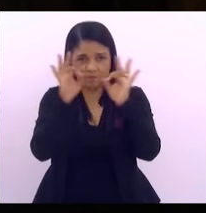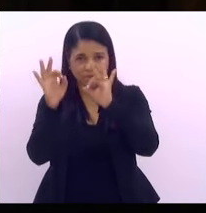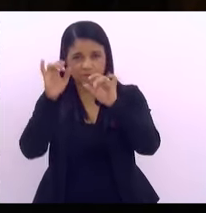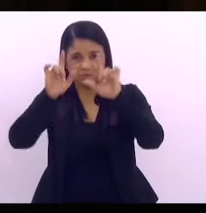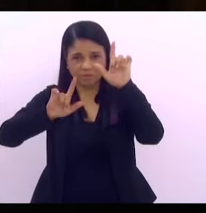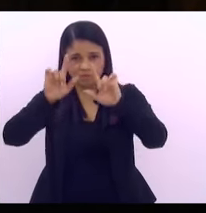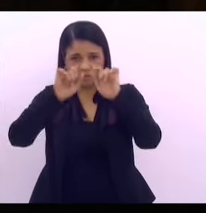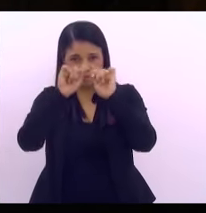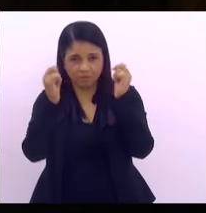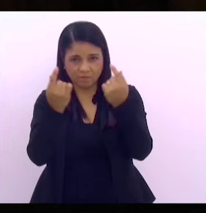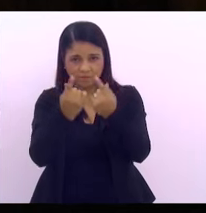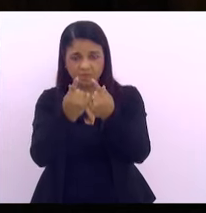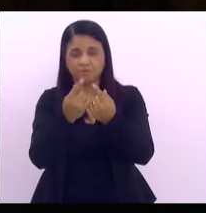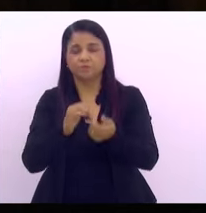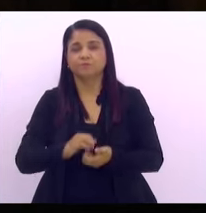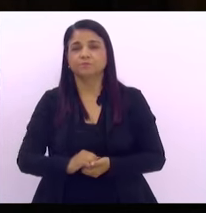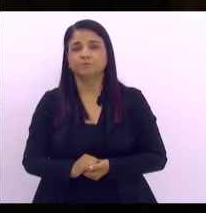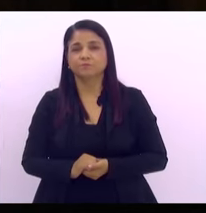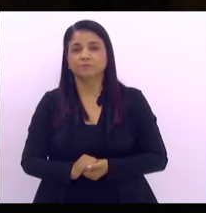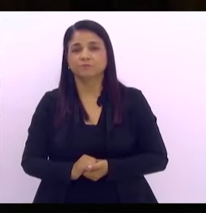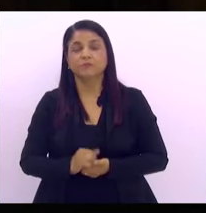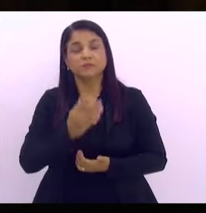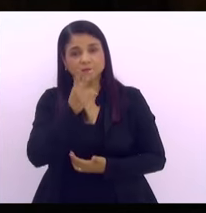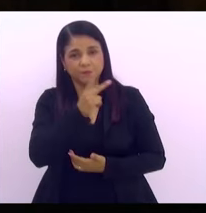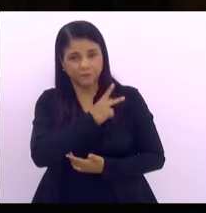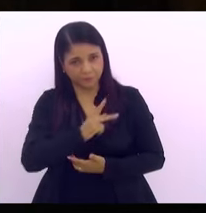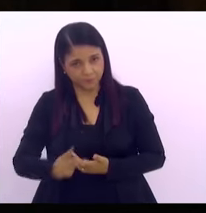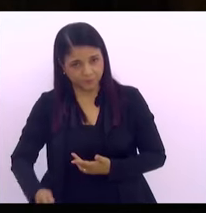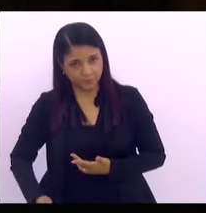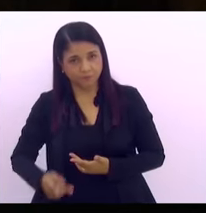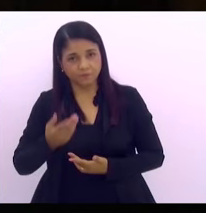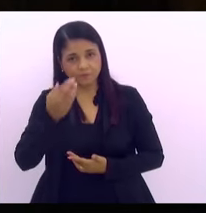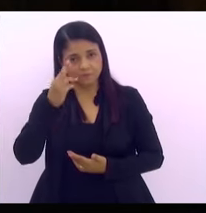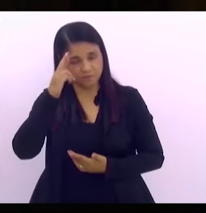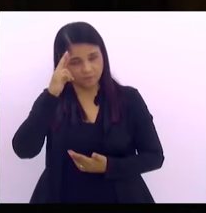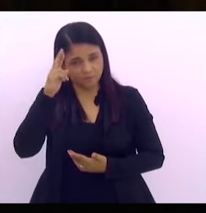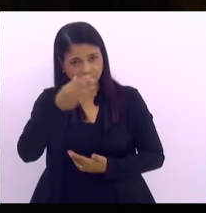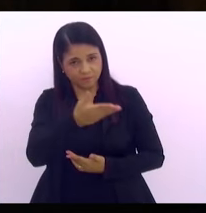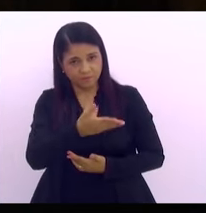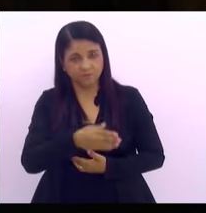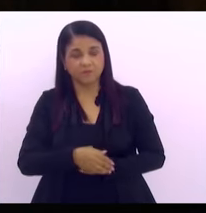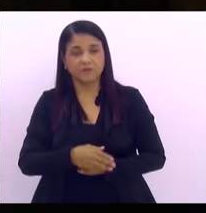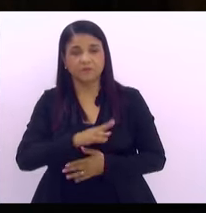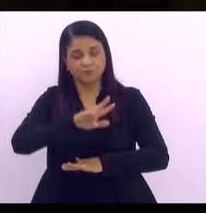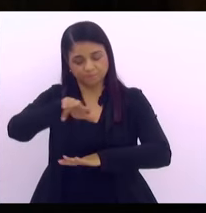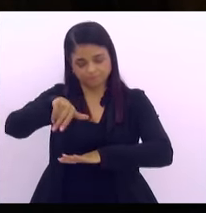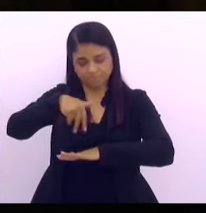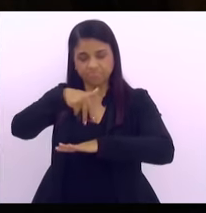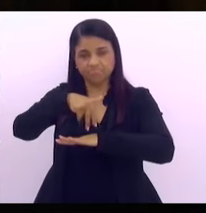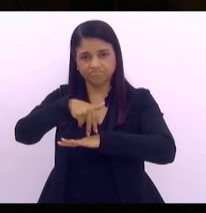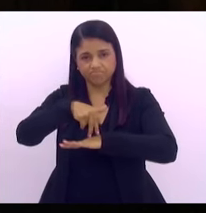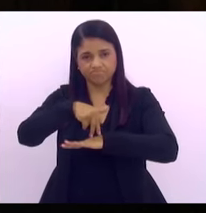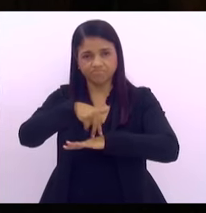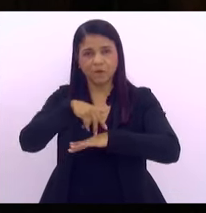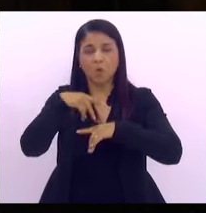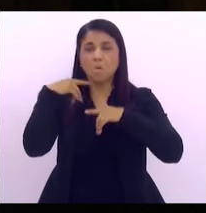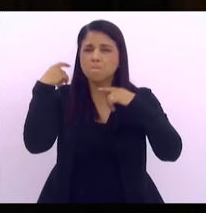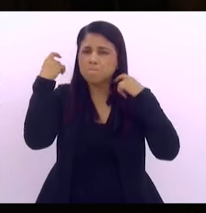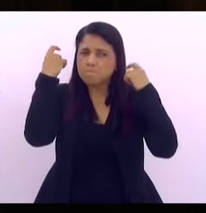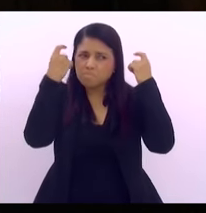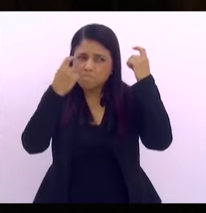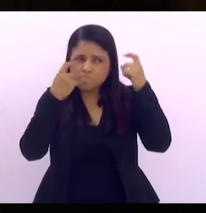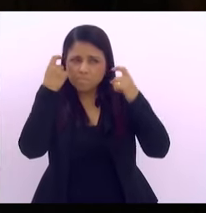TV Alerj. Senhora presidente, hoje eu venho aqui a essa tribuna com muita